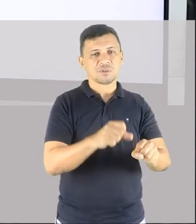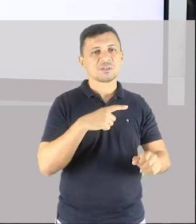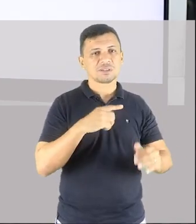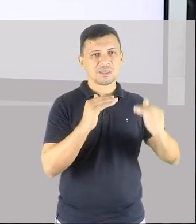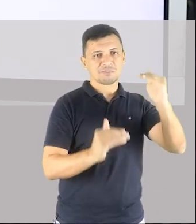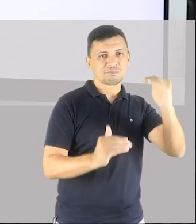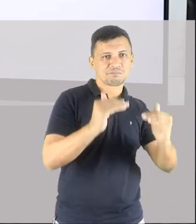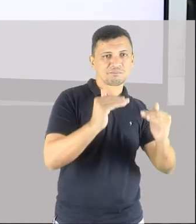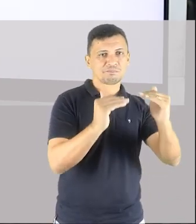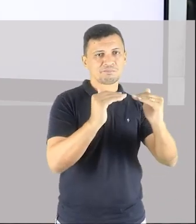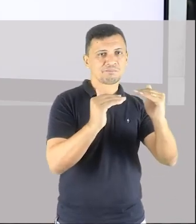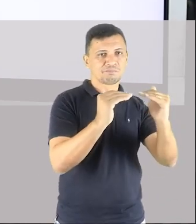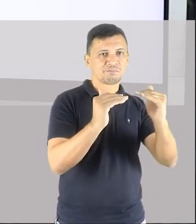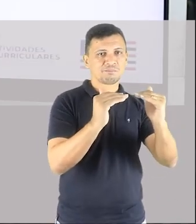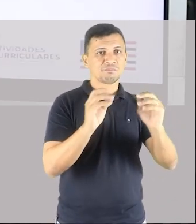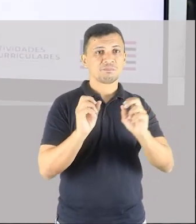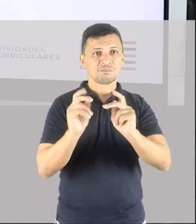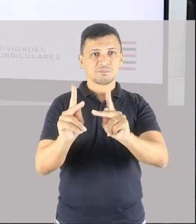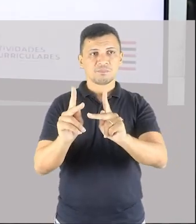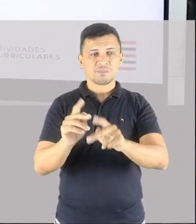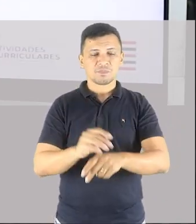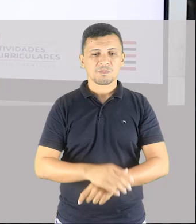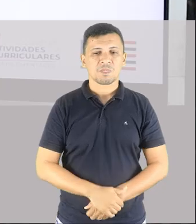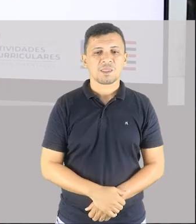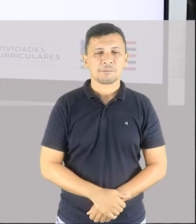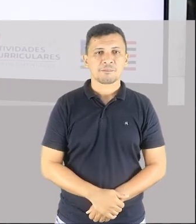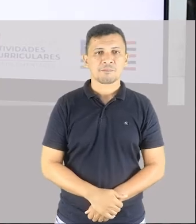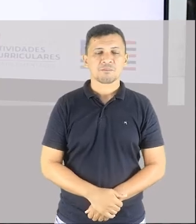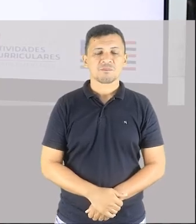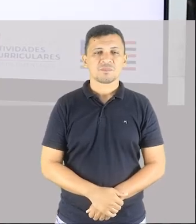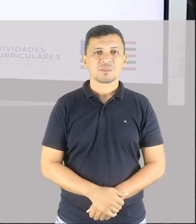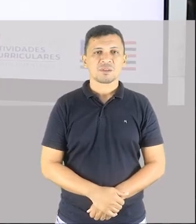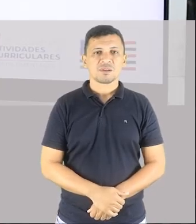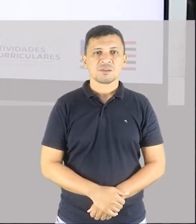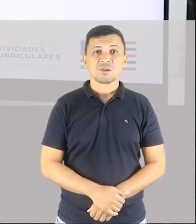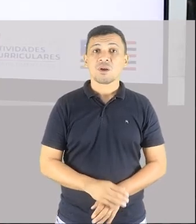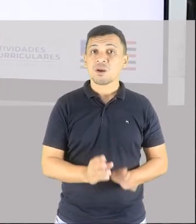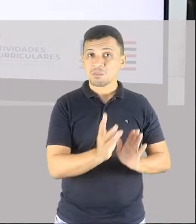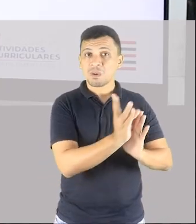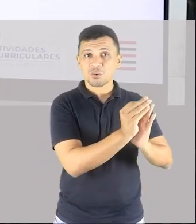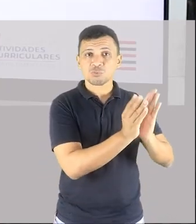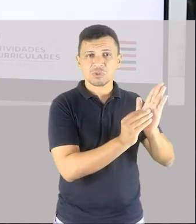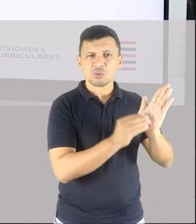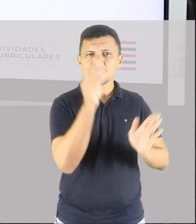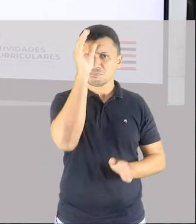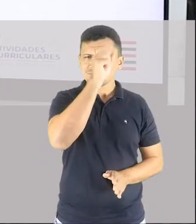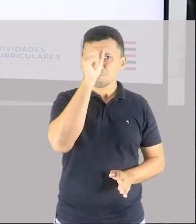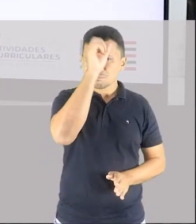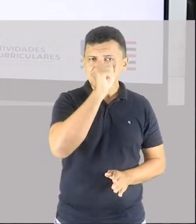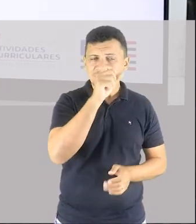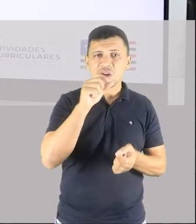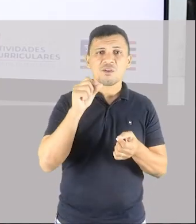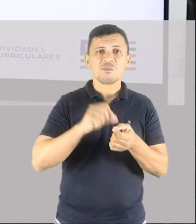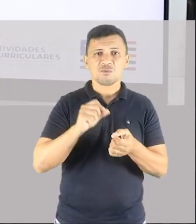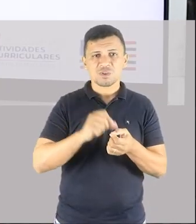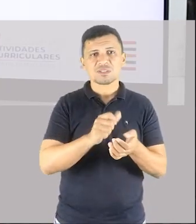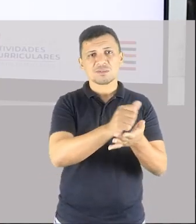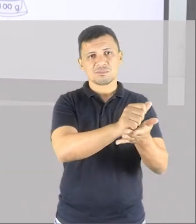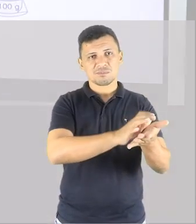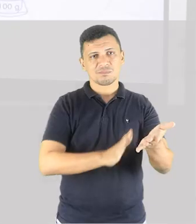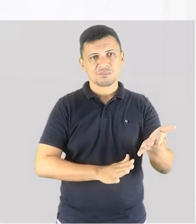equilíbrio. Belezinha? Ok. Então, para fixar o conteúdo, a gente vai fazer alguns exercícios